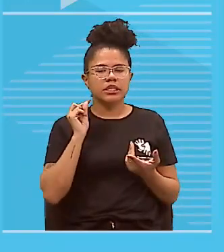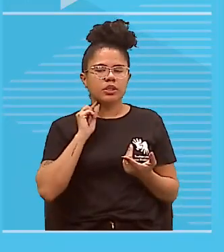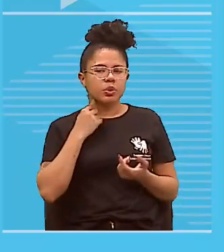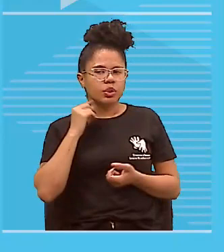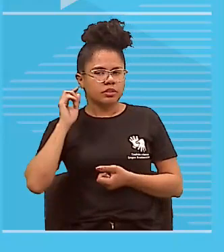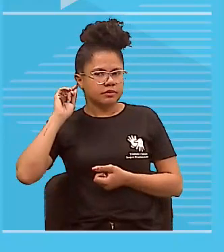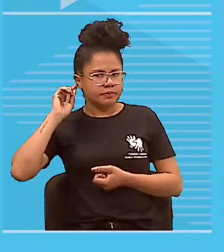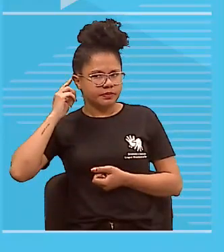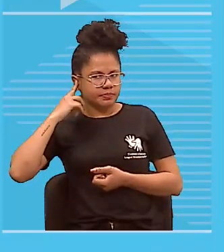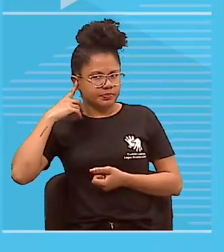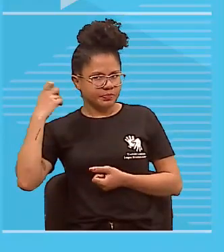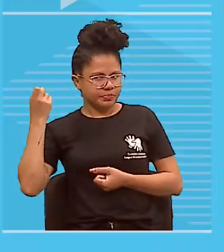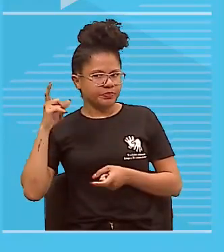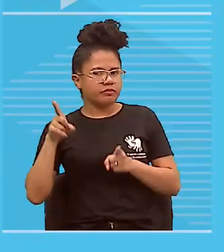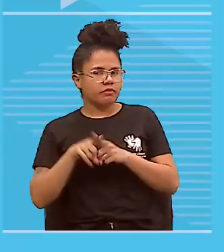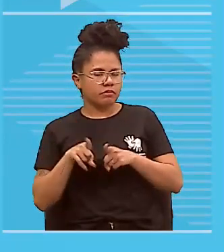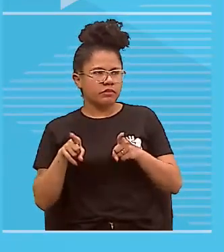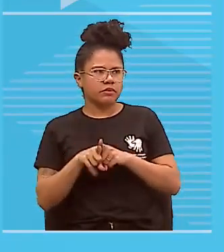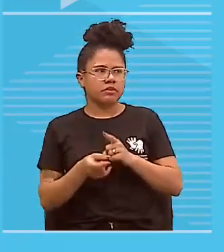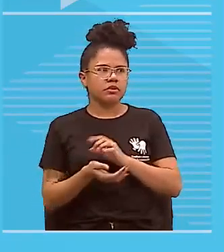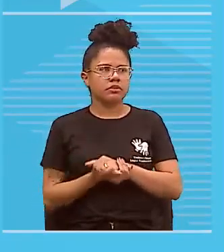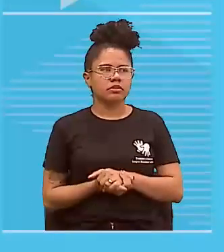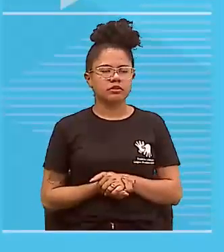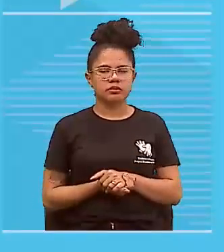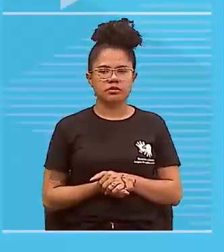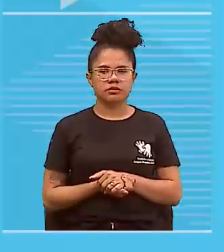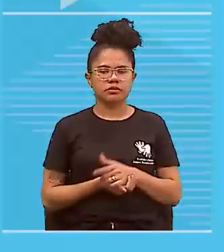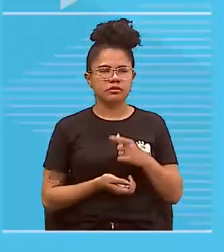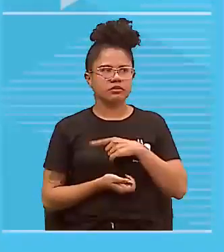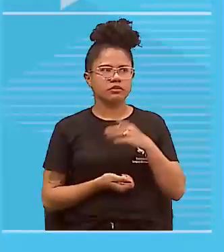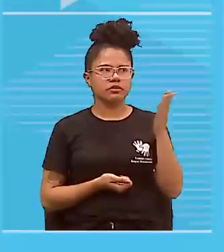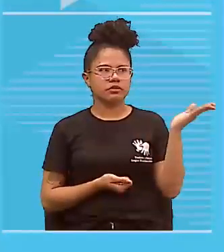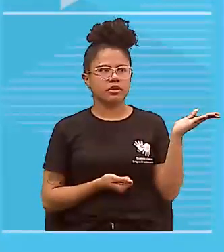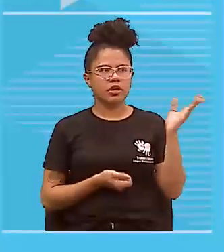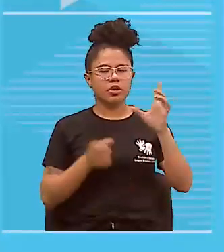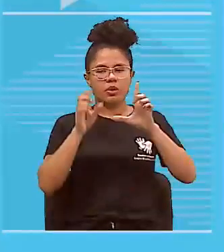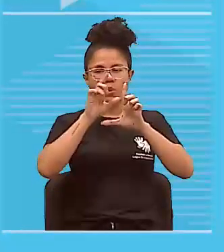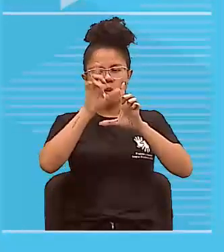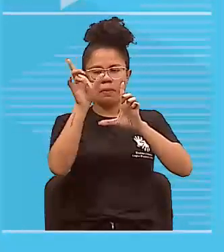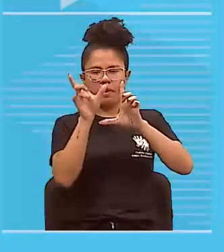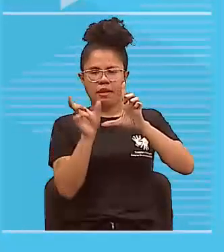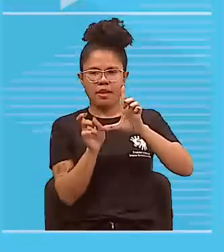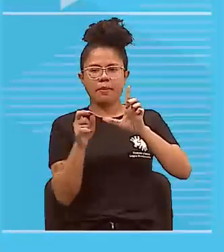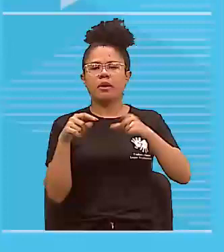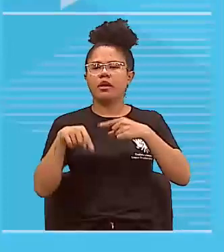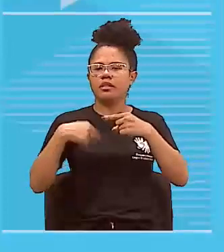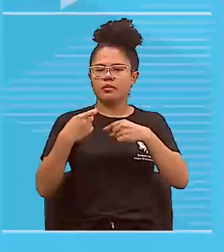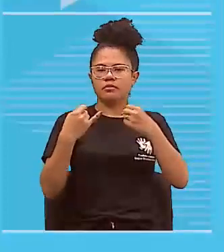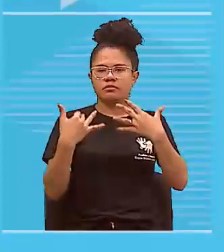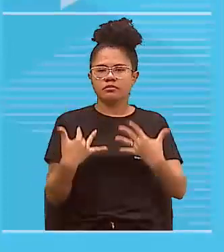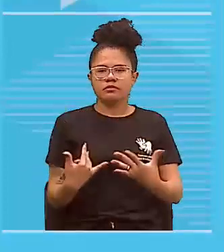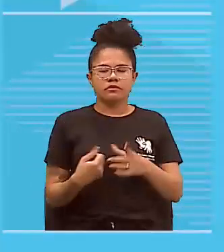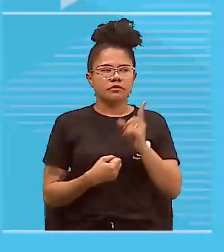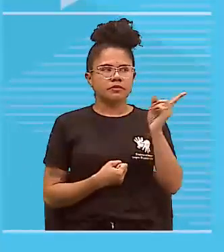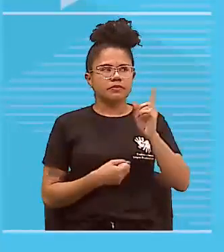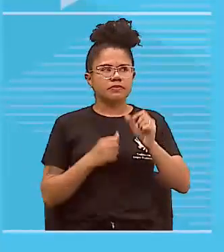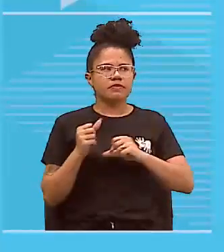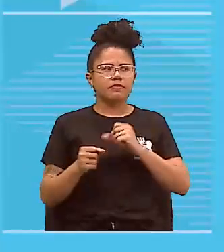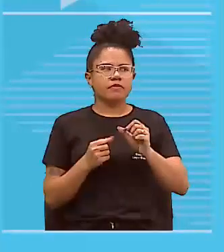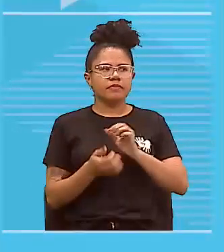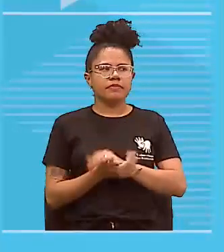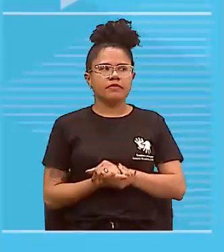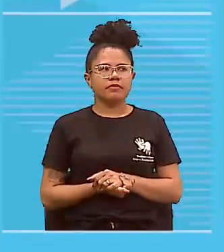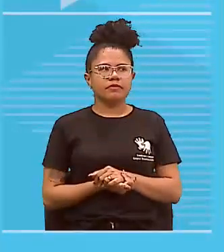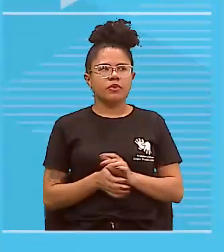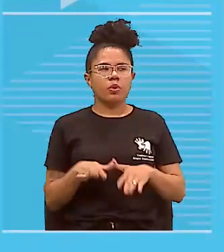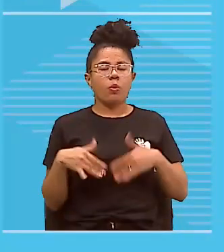sonora, não é verdade? A gente tem vários tipos. Tem aqui um mapinha que depois a gente vai explorar. E essa aqui, vocês acham que tipo de